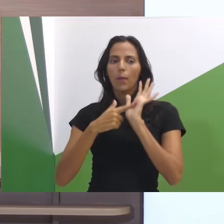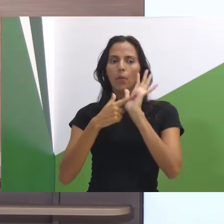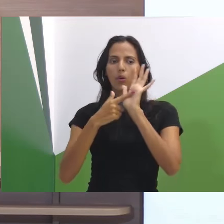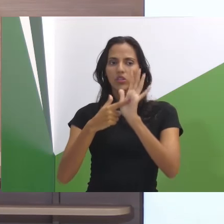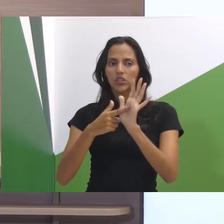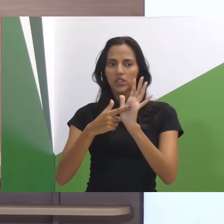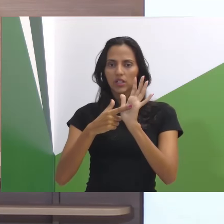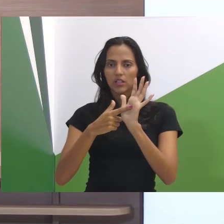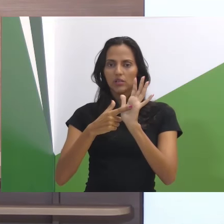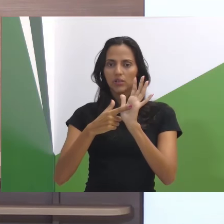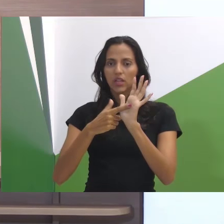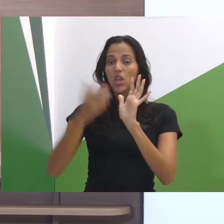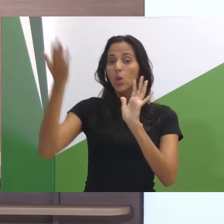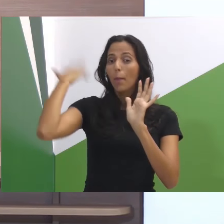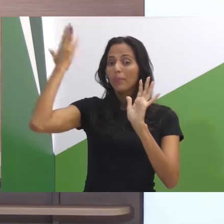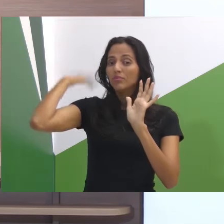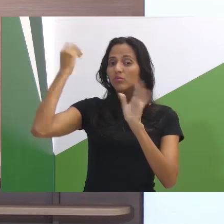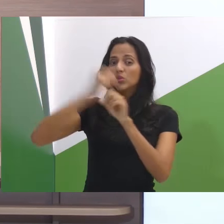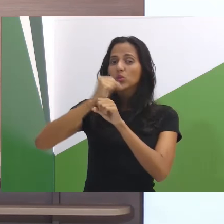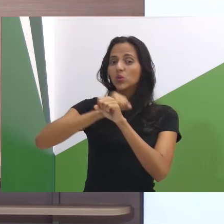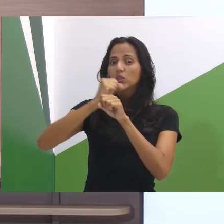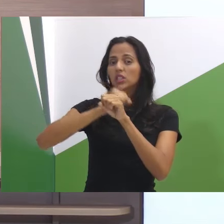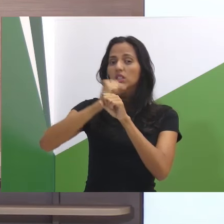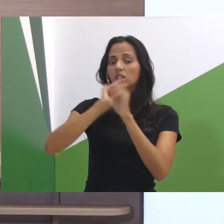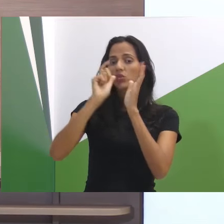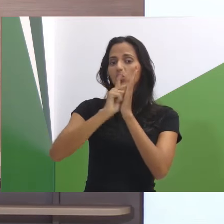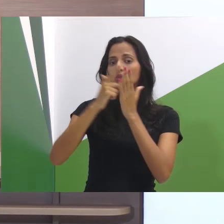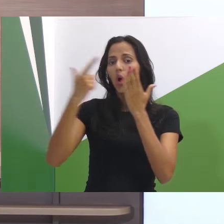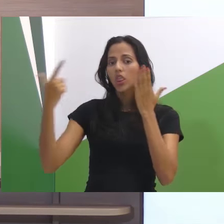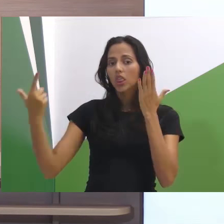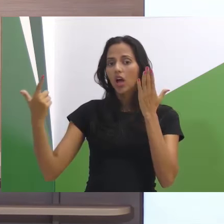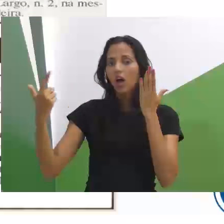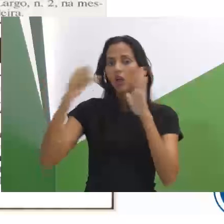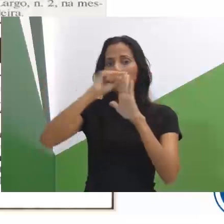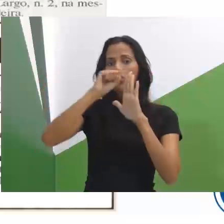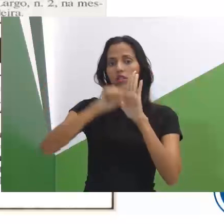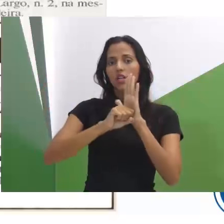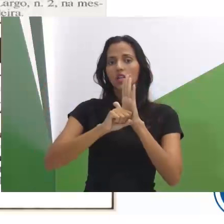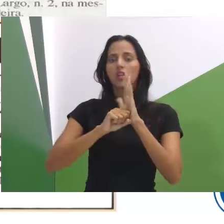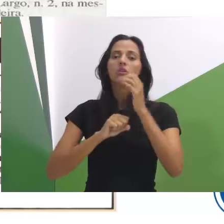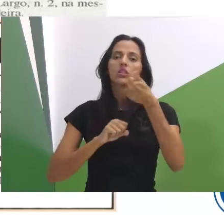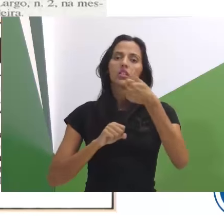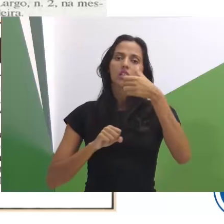da época da escravidão, do século XIX, para que vocês vejam